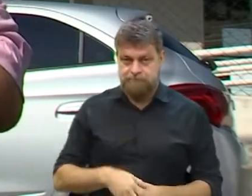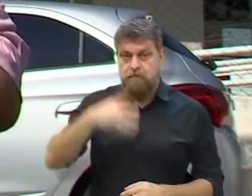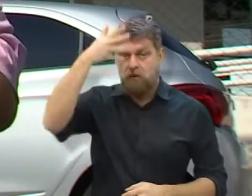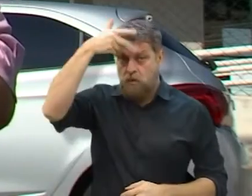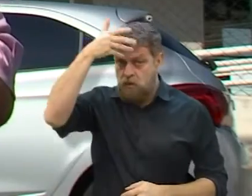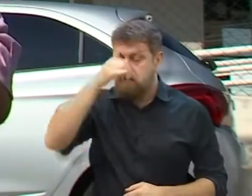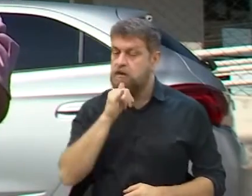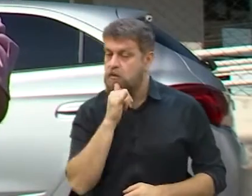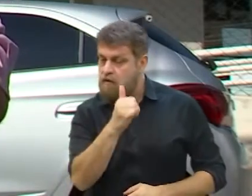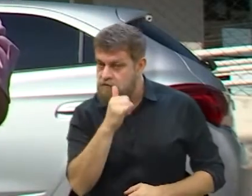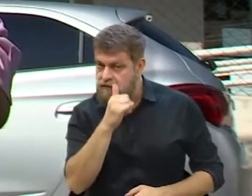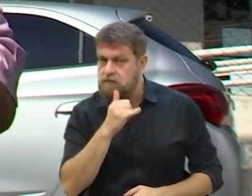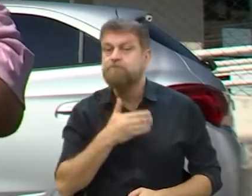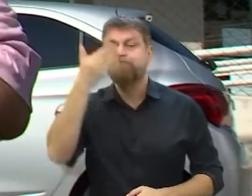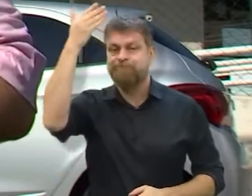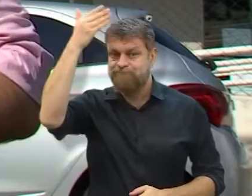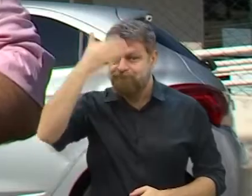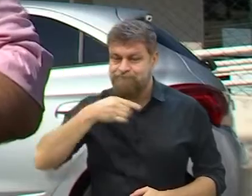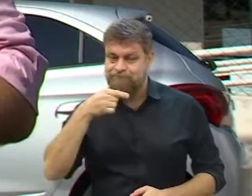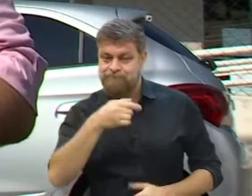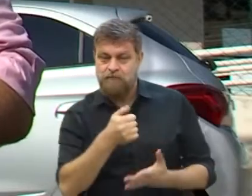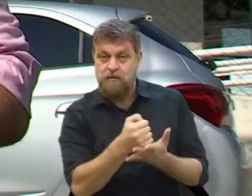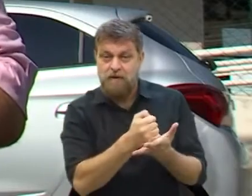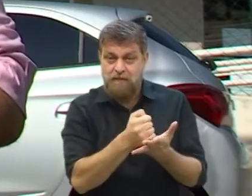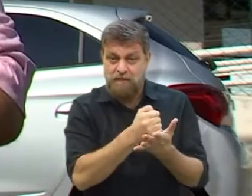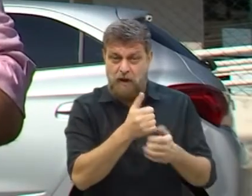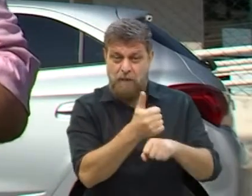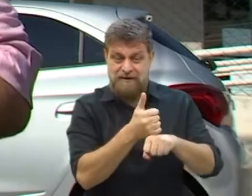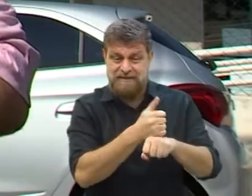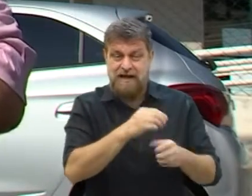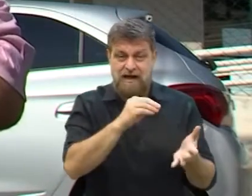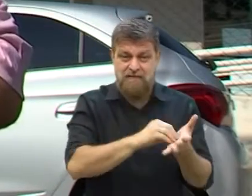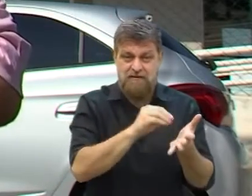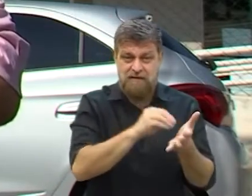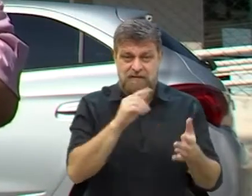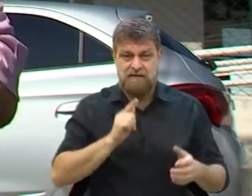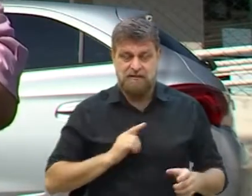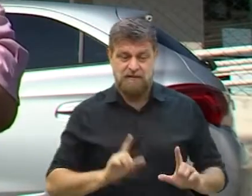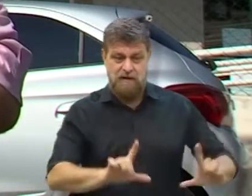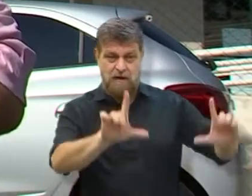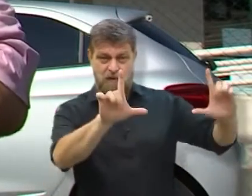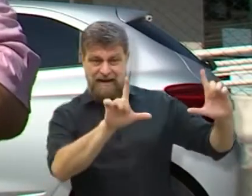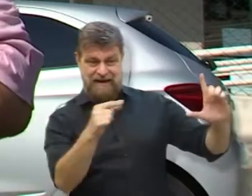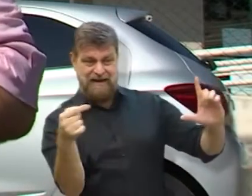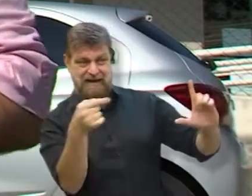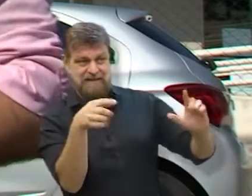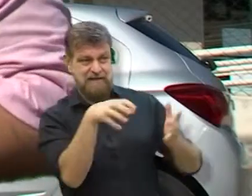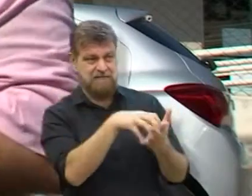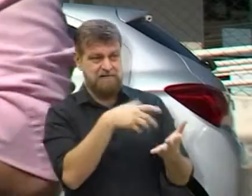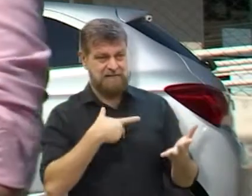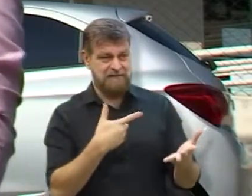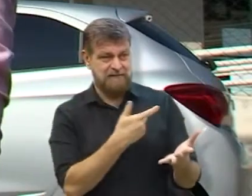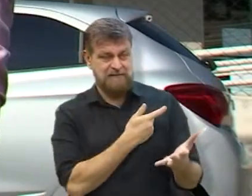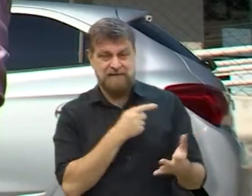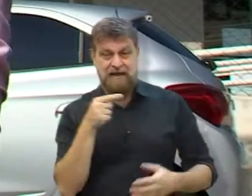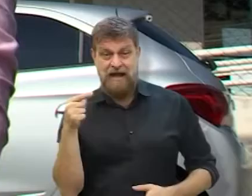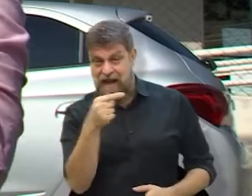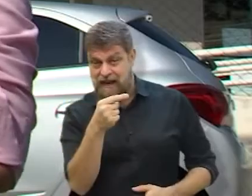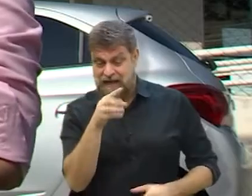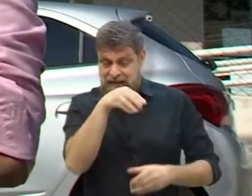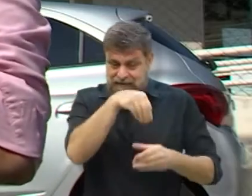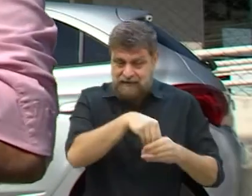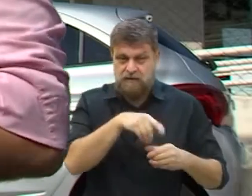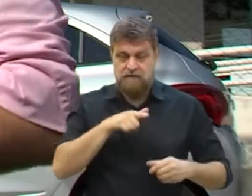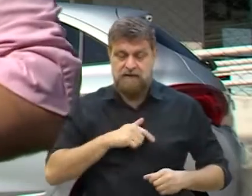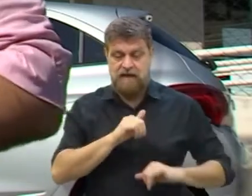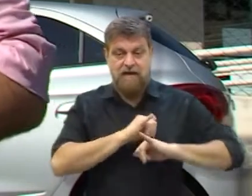falta de farmacêuticos foi confirmada através de um cartaz que foi exposto pela própria UBS em frente à farmácia que fica